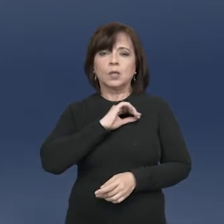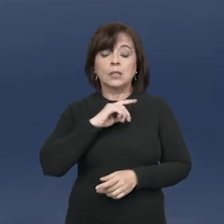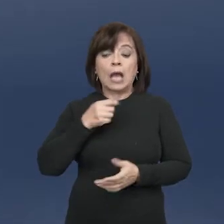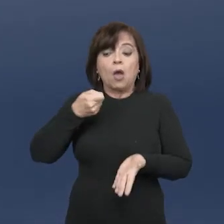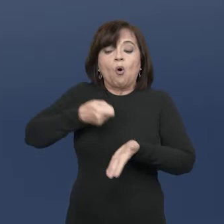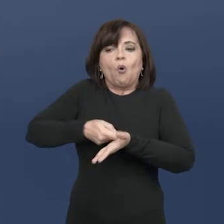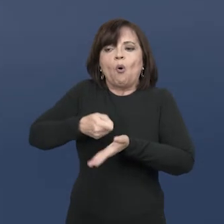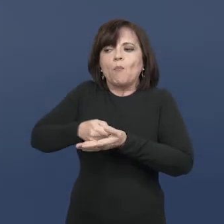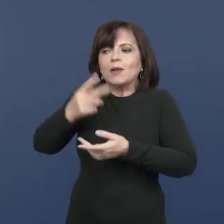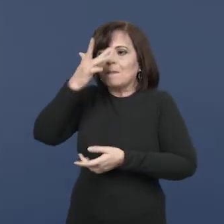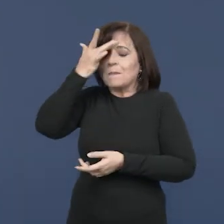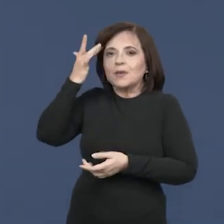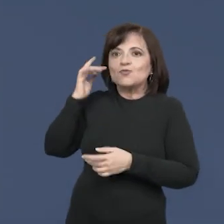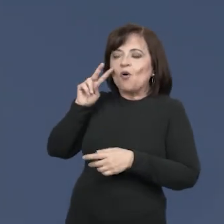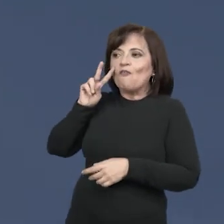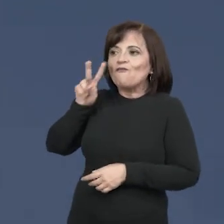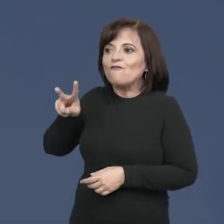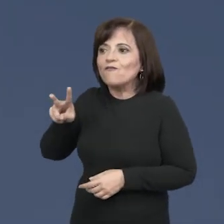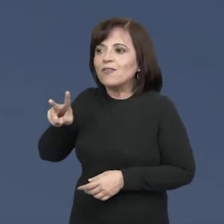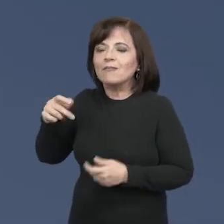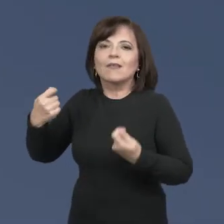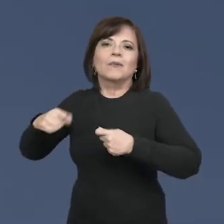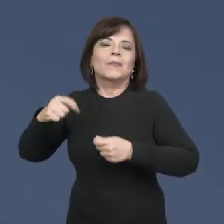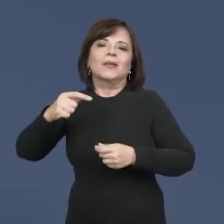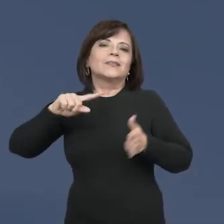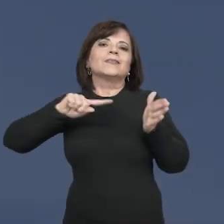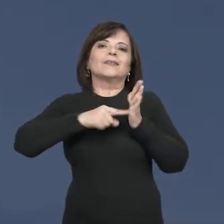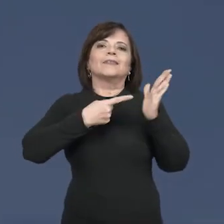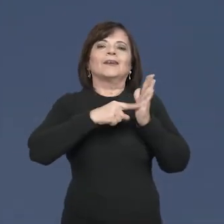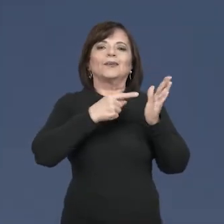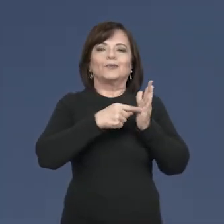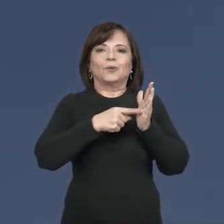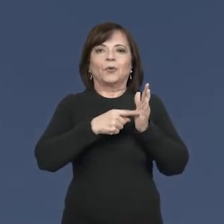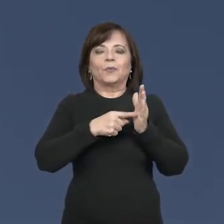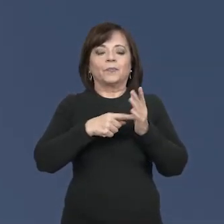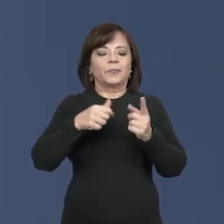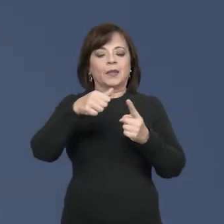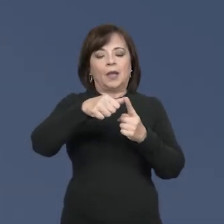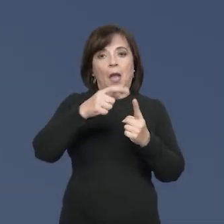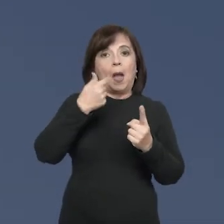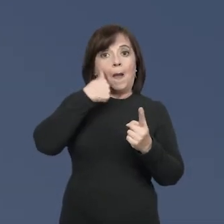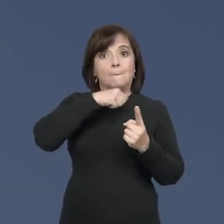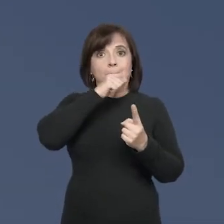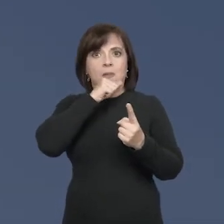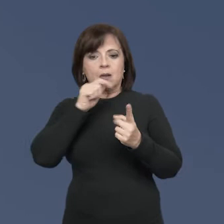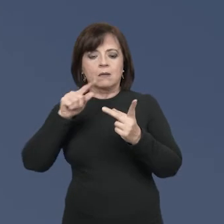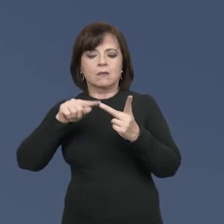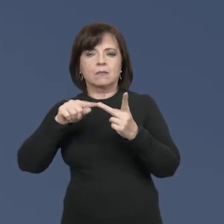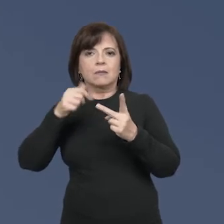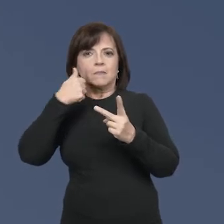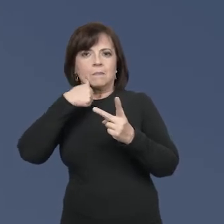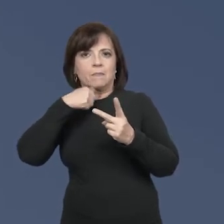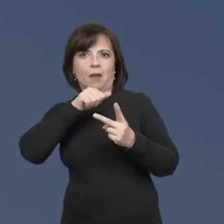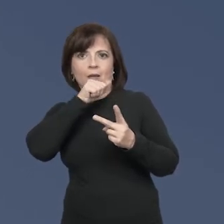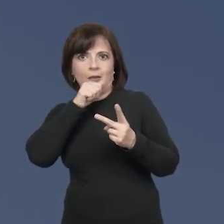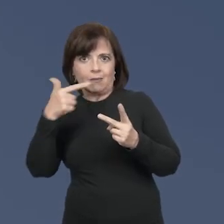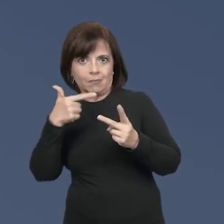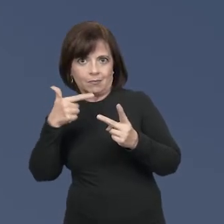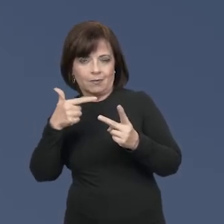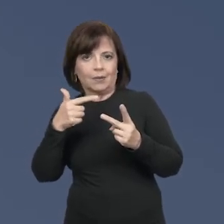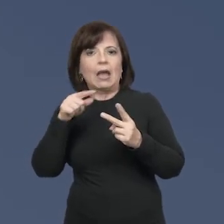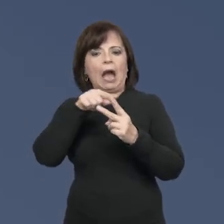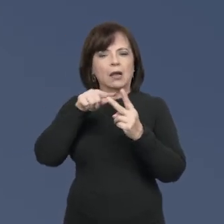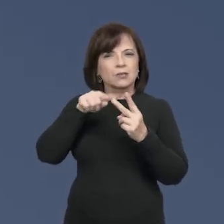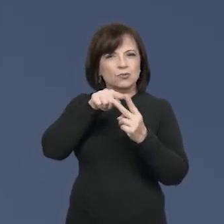agir. Entre elas está a mãe, a madrasta, que já tem uma capitulação simples, uma capitulação legal. Mas todo aquele